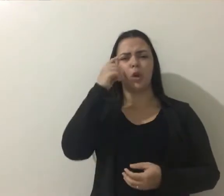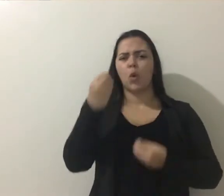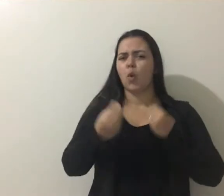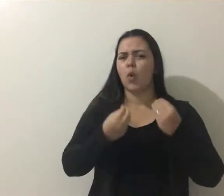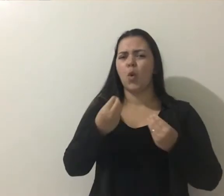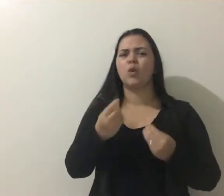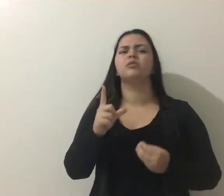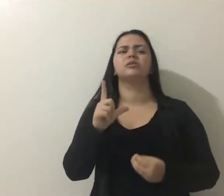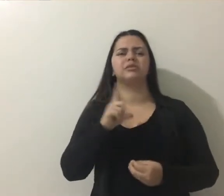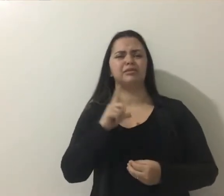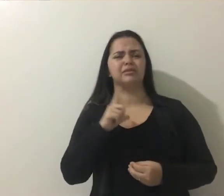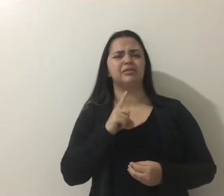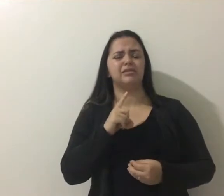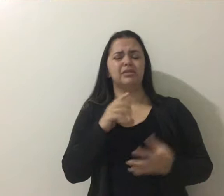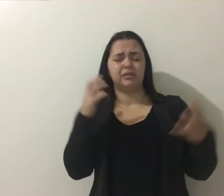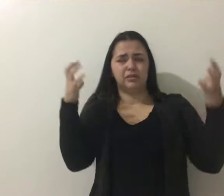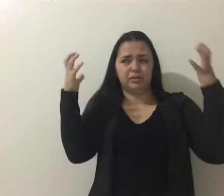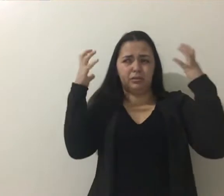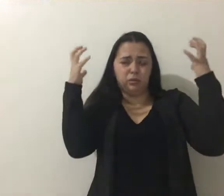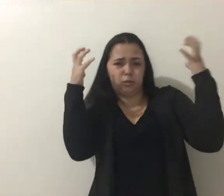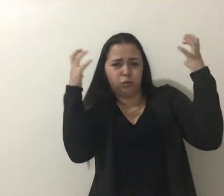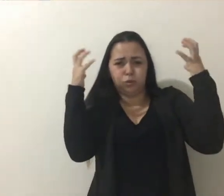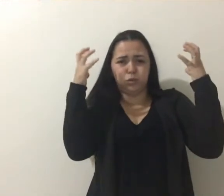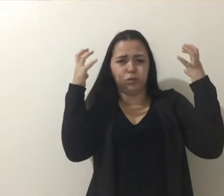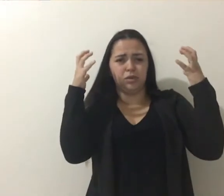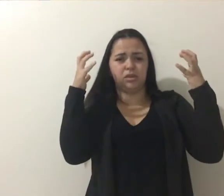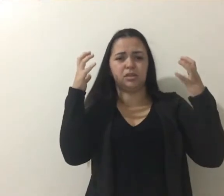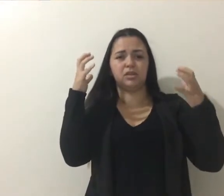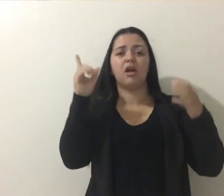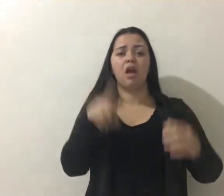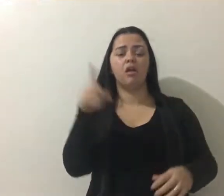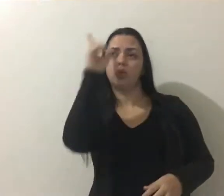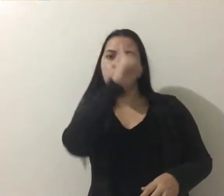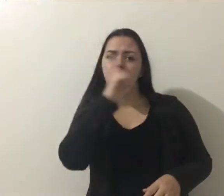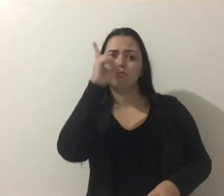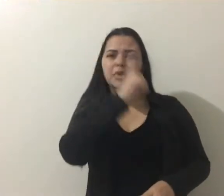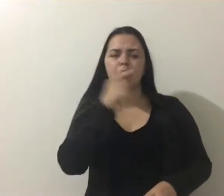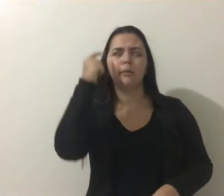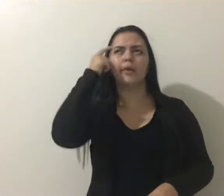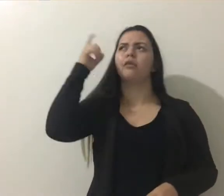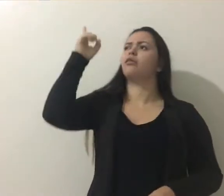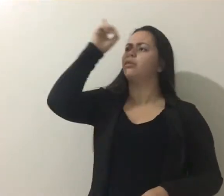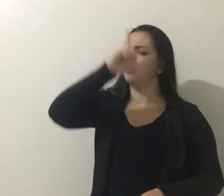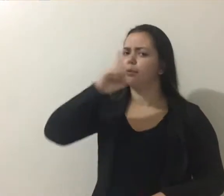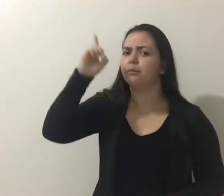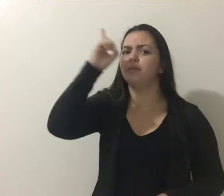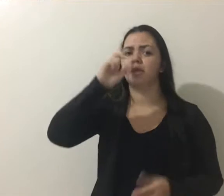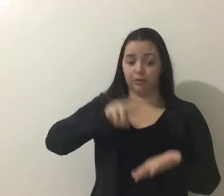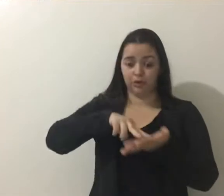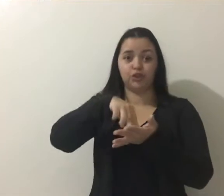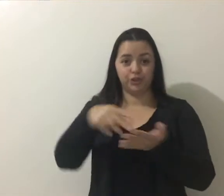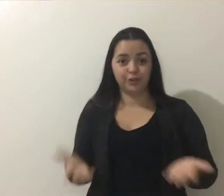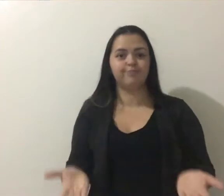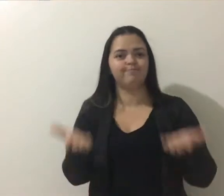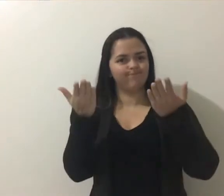estavam sendo atormentados, e isso era domingo. Eles estavam vivendo num domingo de